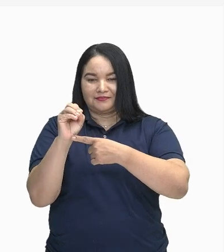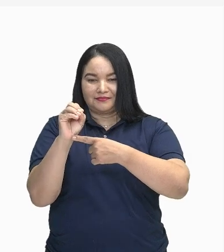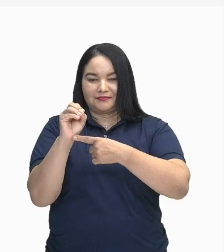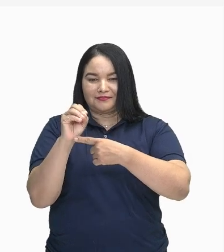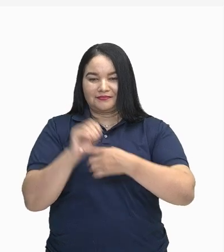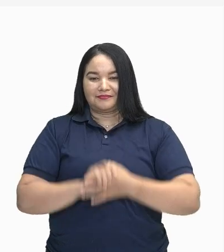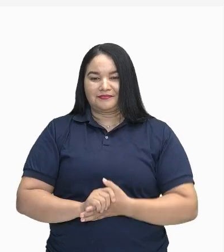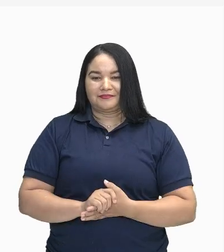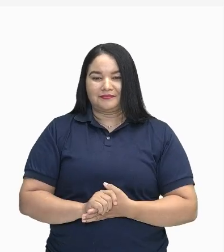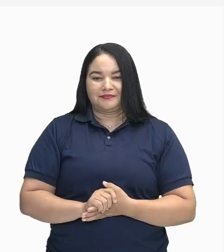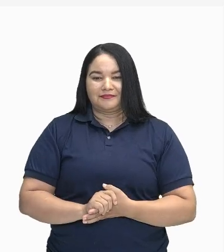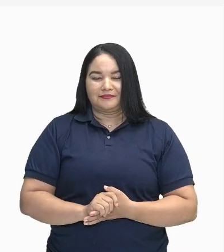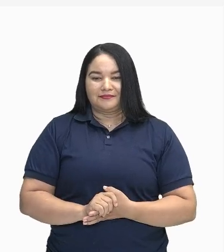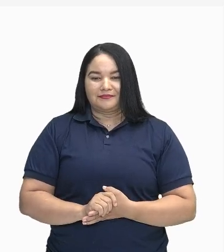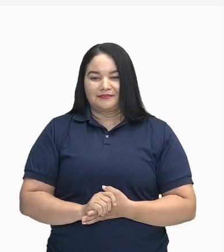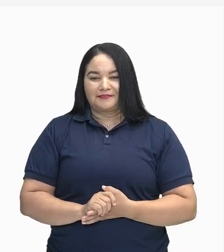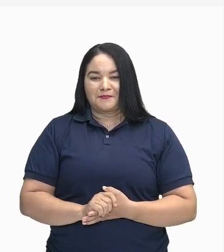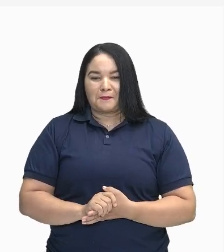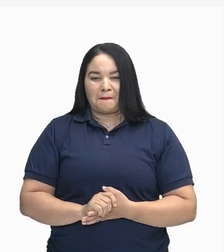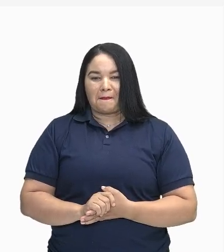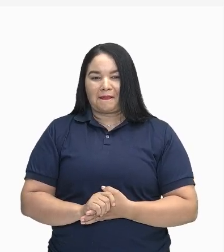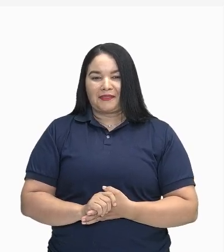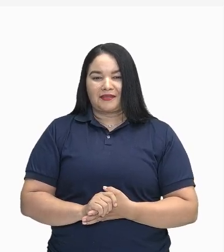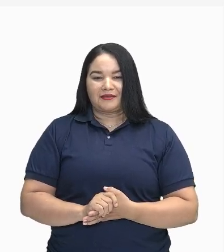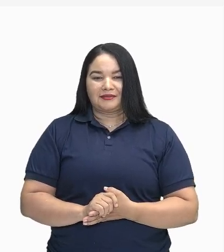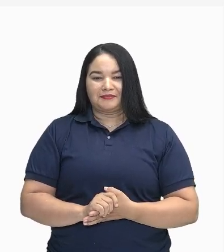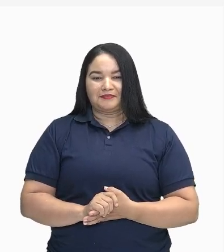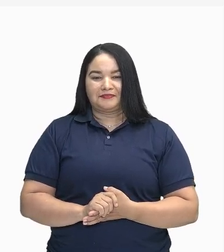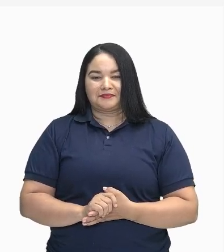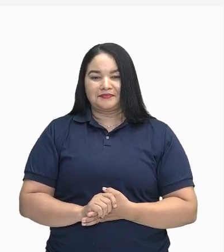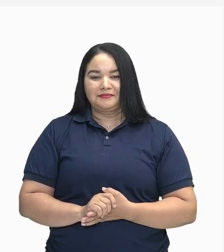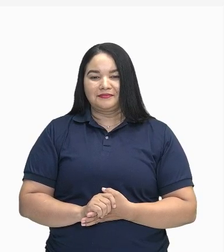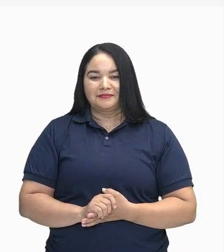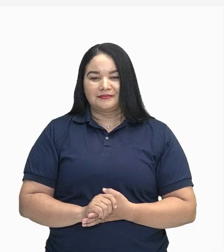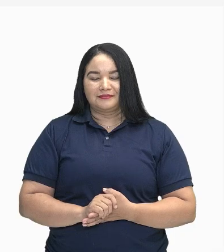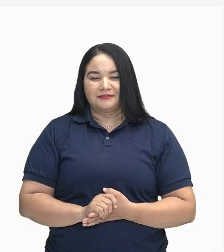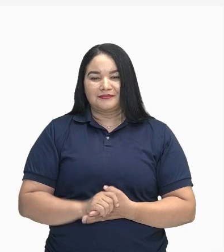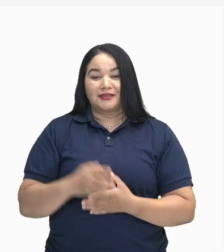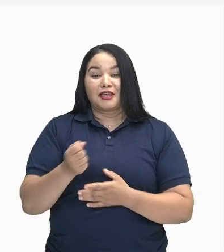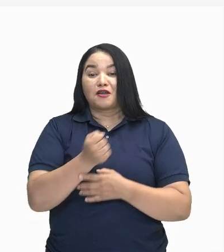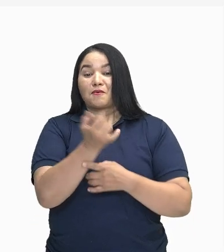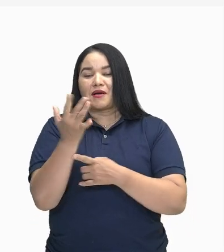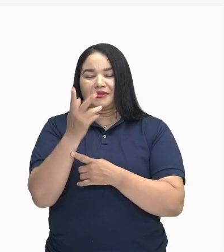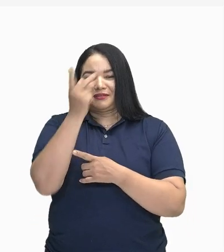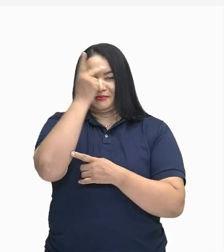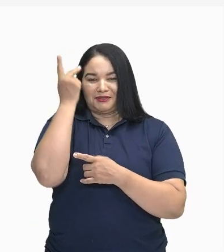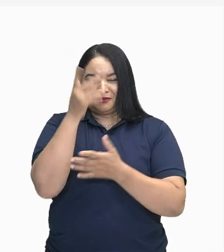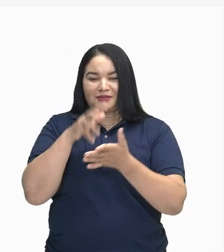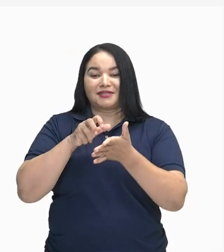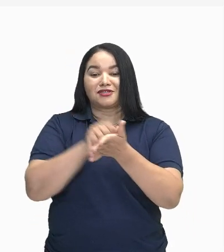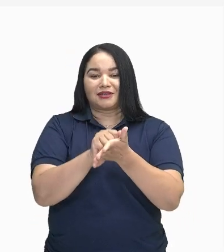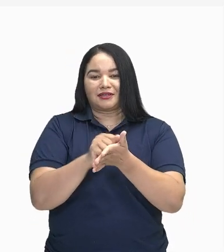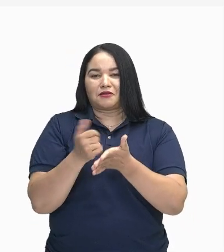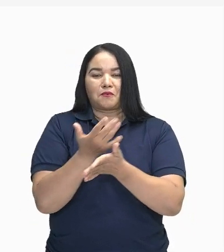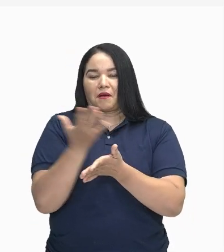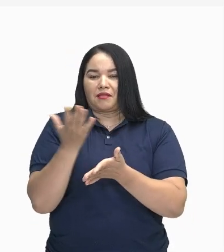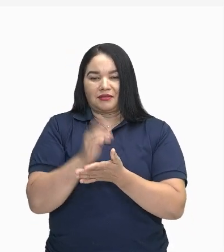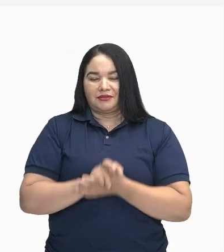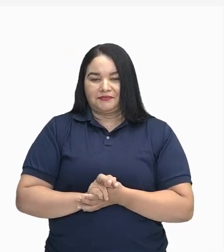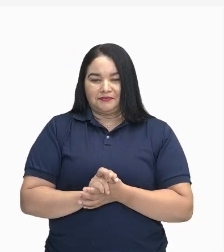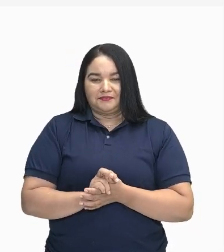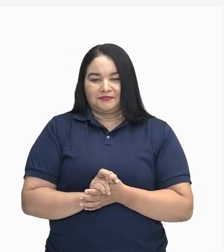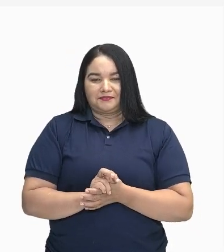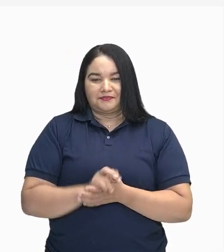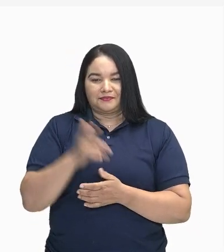número de vagas, né, e o número de candidatos inscritos, certo? Bom,